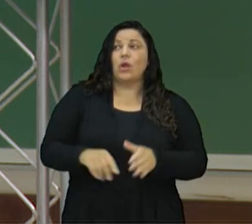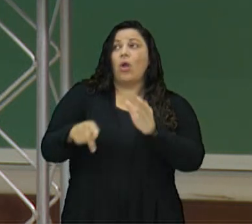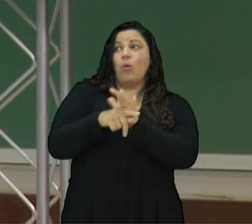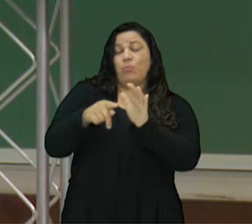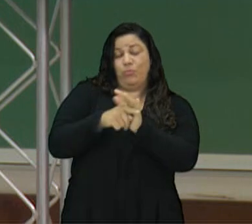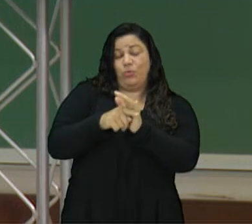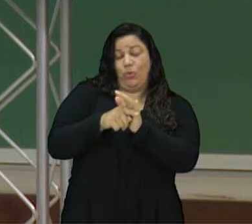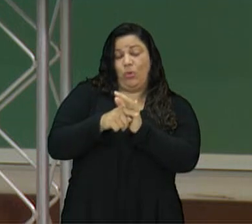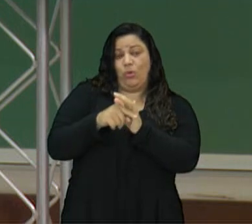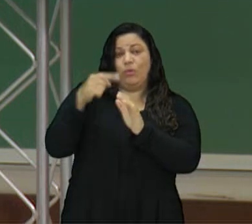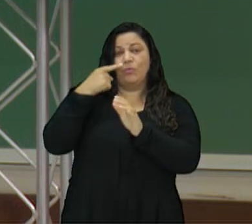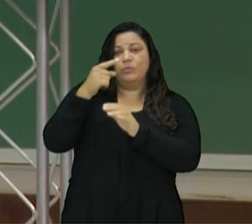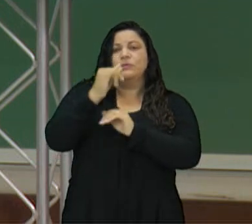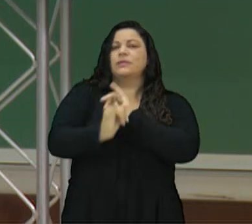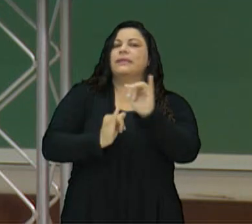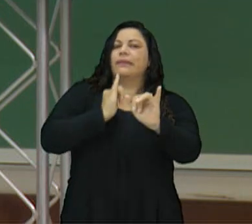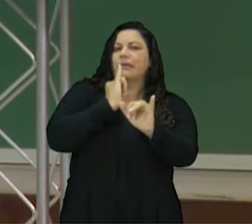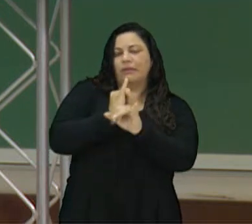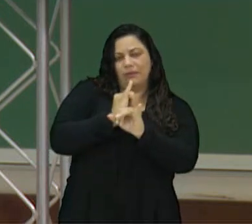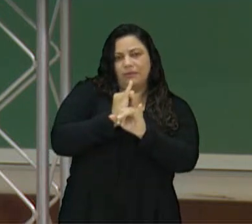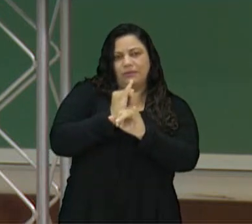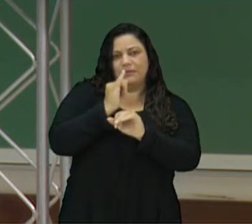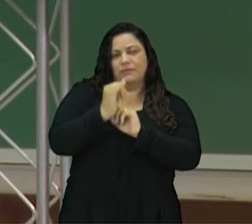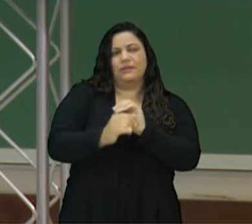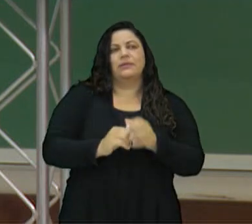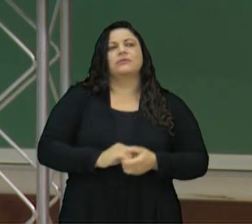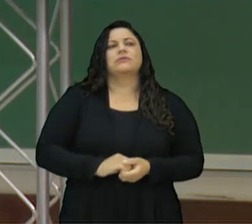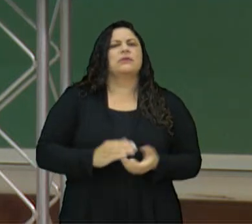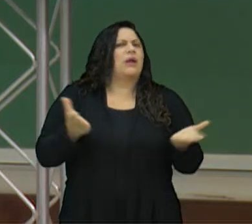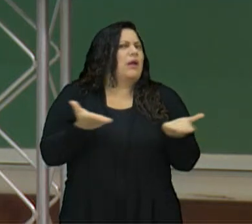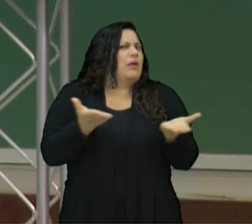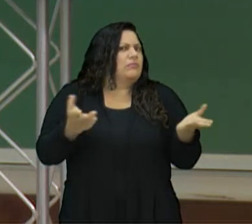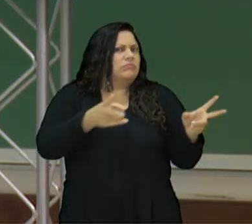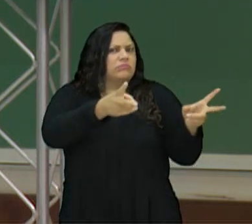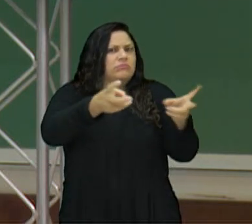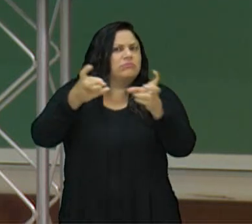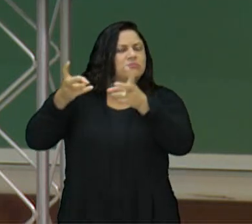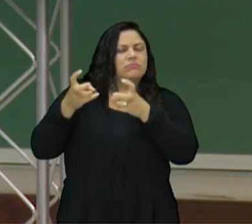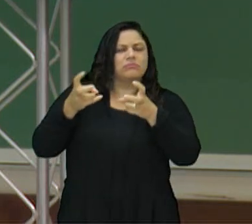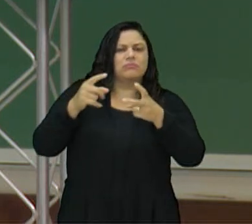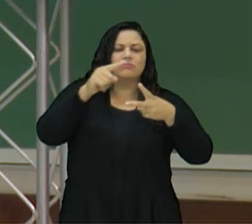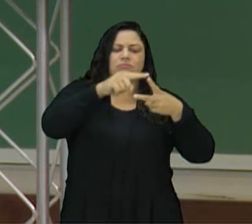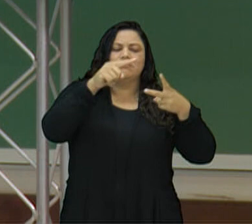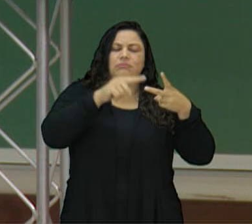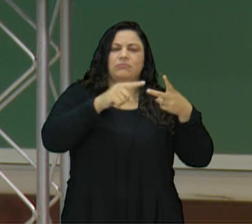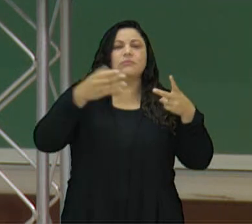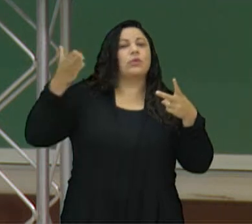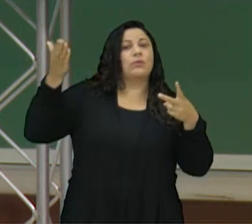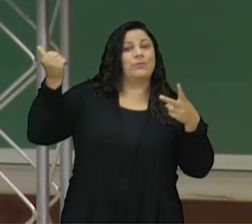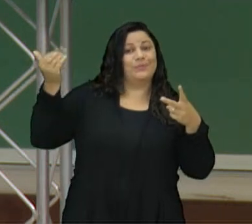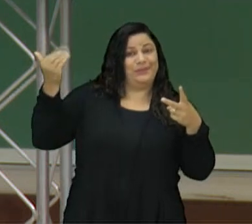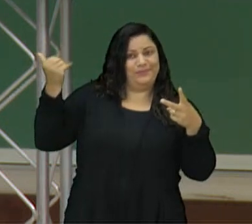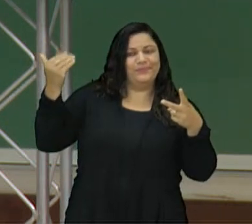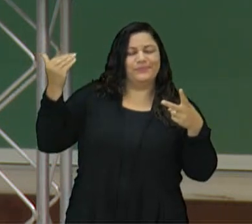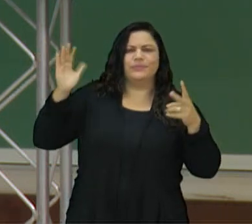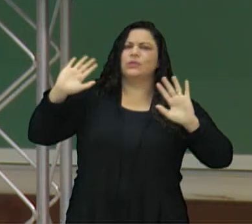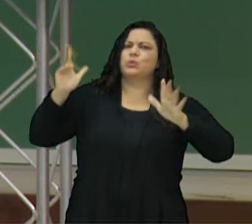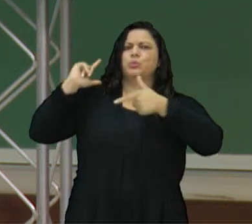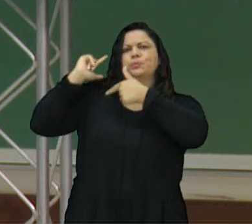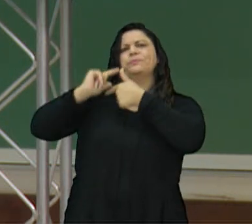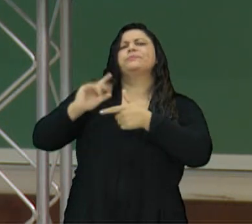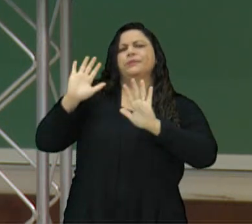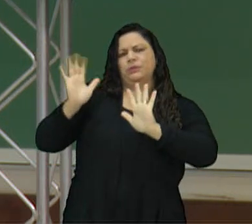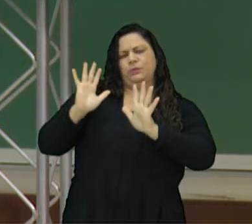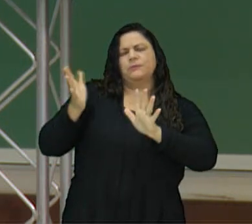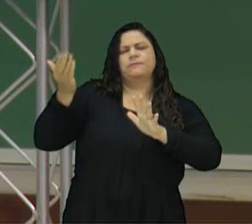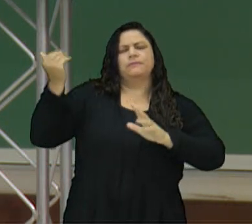gente vai observar um pouquinho as diferenças entre aqueles dois primeiros que nós vimos, que era a forma tradicional do diário,